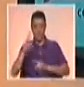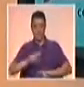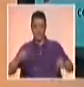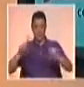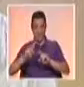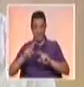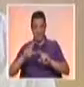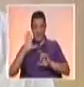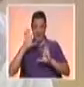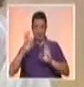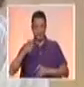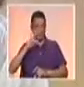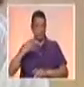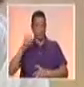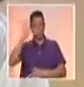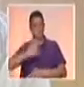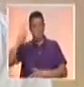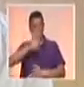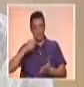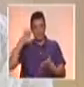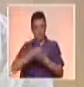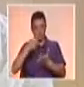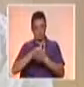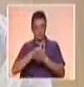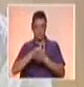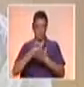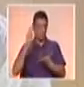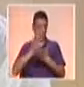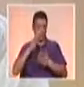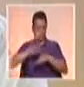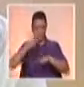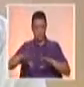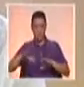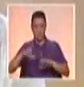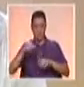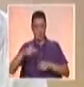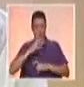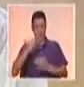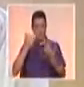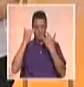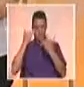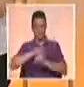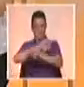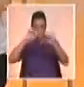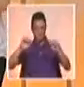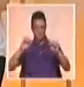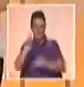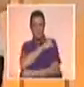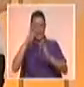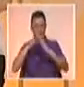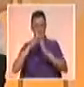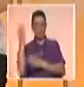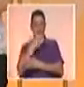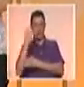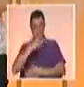não é? Exatamente. Neste caso, como é gratuito, têm realmente que ter essa precaução. É só isso, Mara. Pronto. Fica então a informação lá para casa para os jovens que